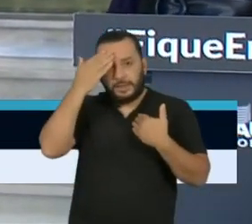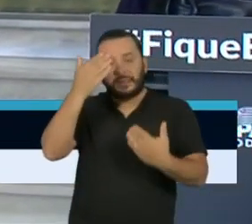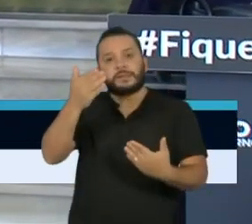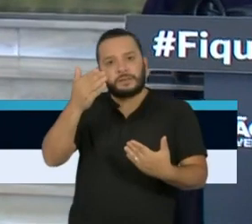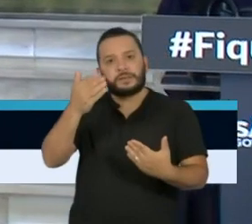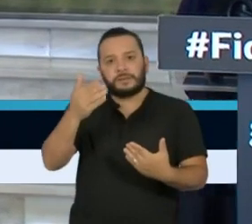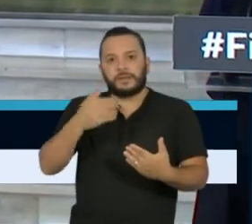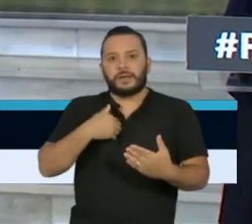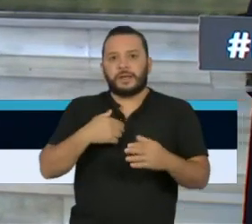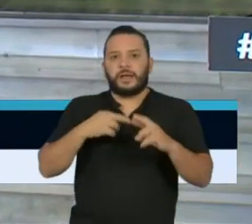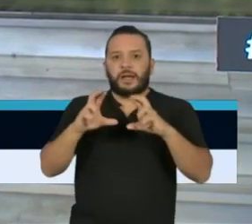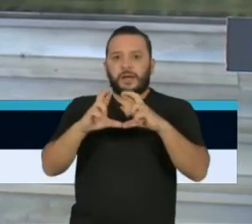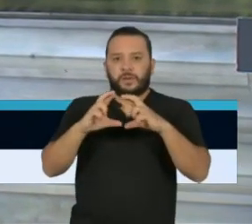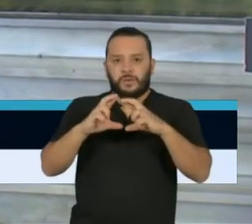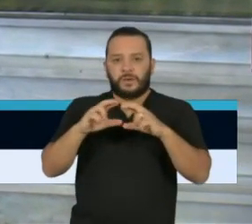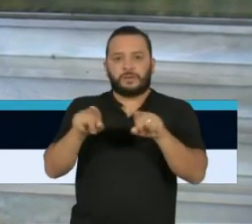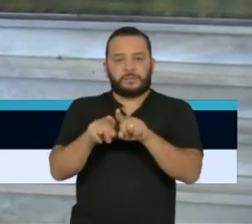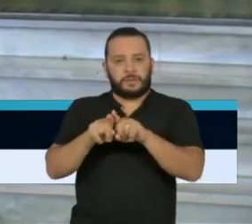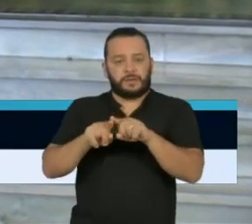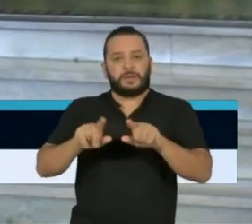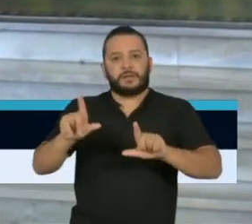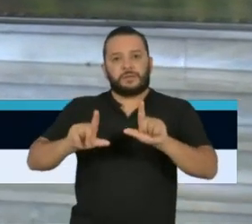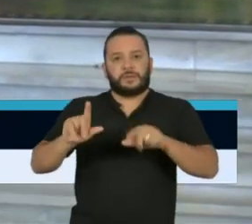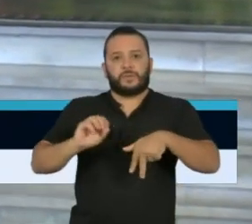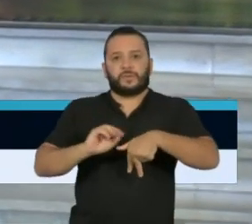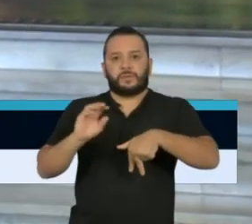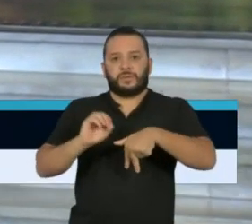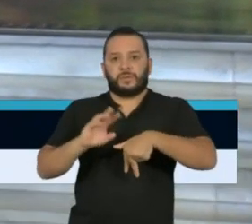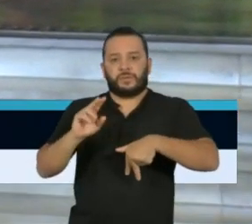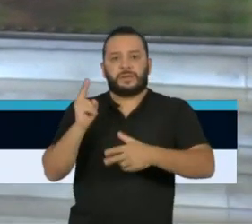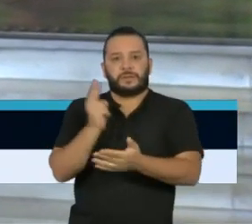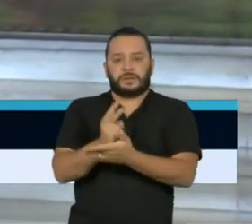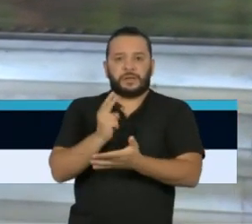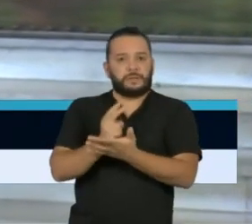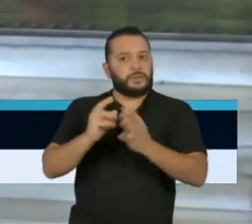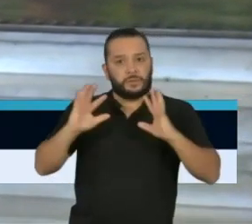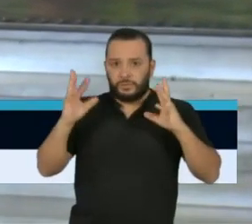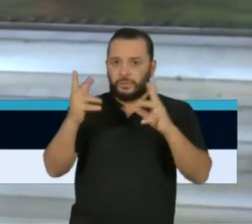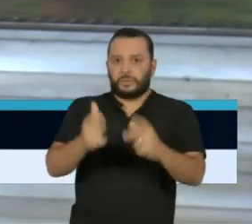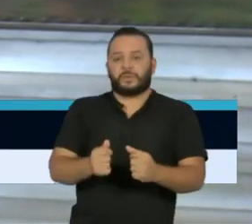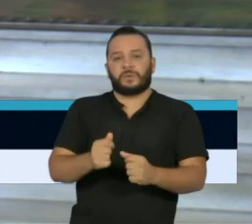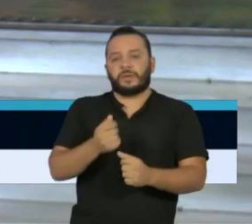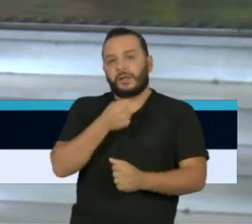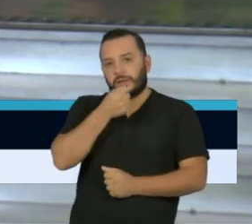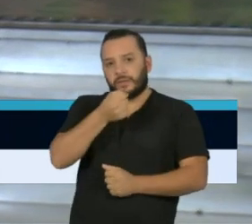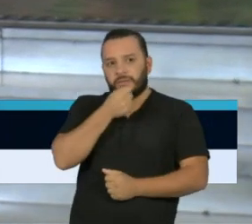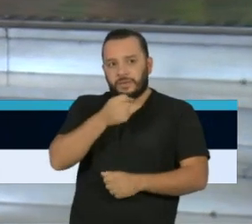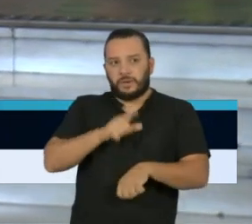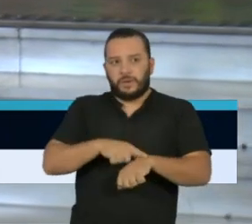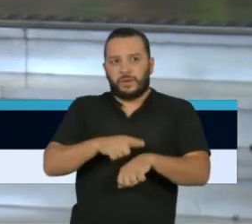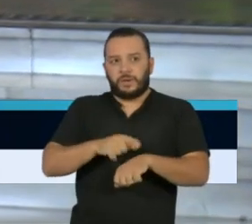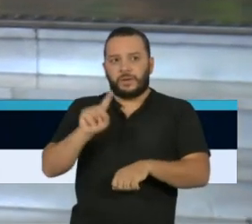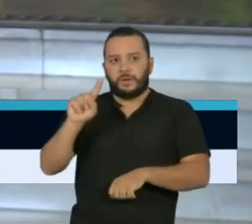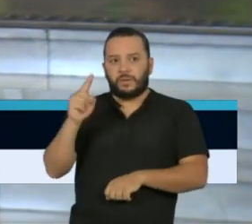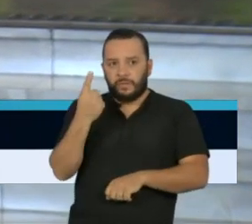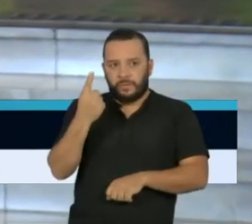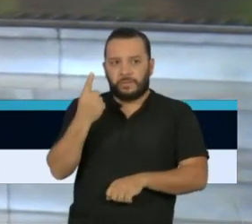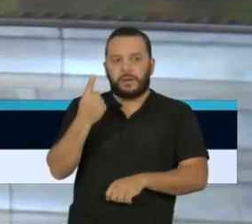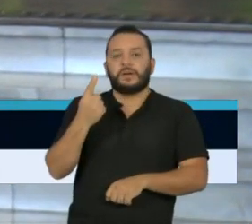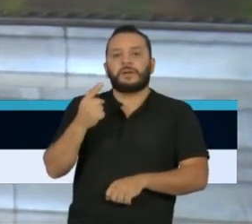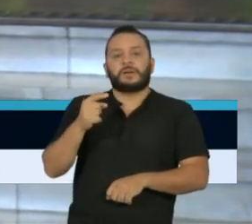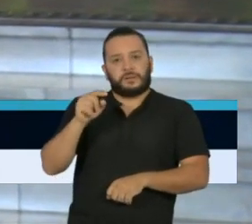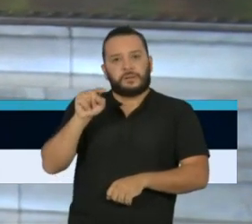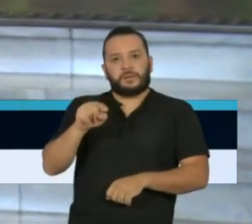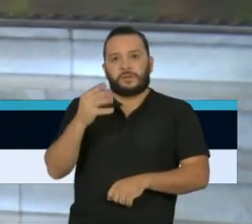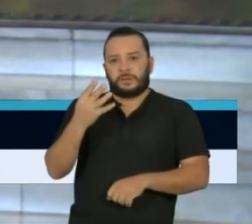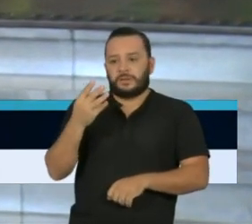a Record News e a TV Cultura, que mantiveram a transmissão integral desta coletiva. São 13 horas e 42 minutos. Mas agradecer